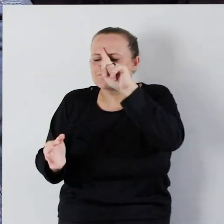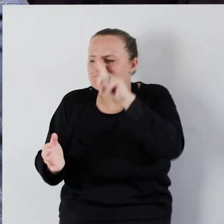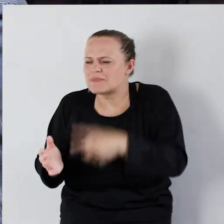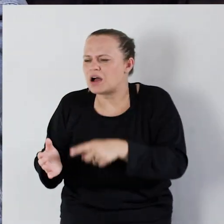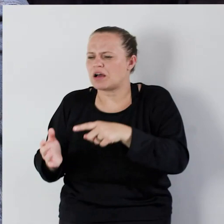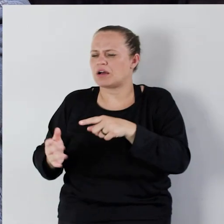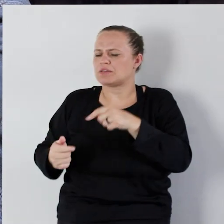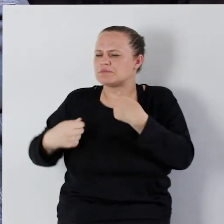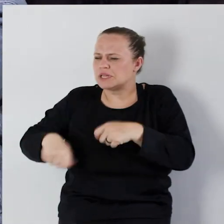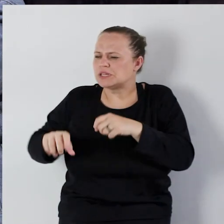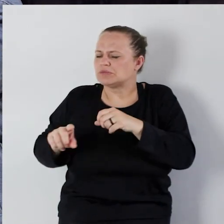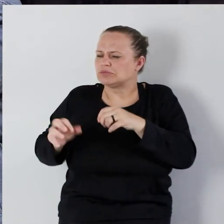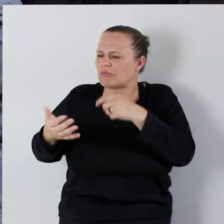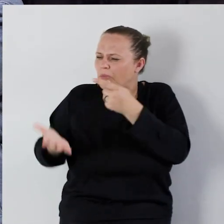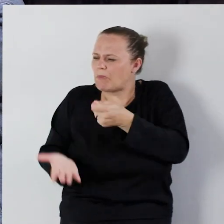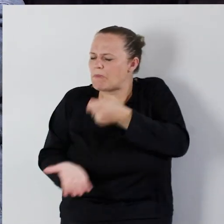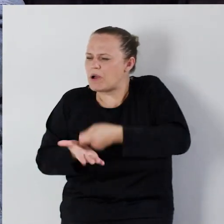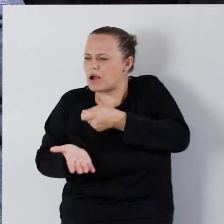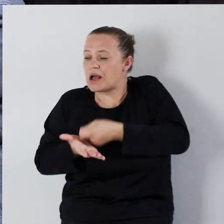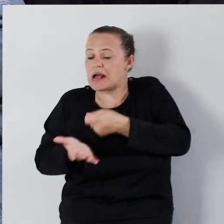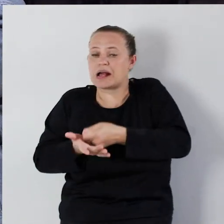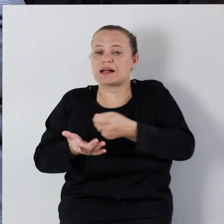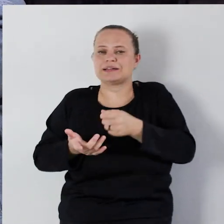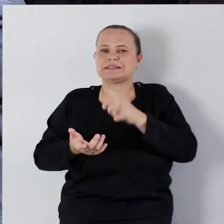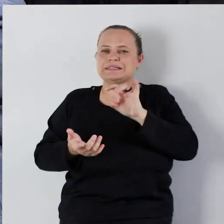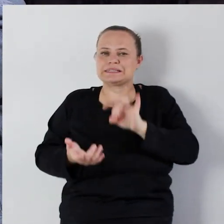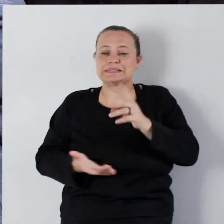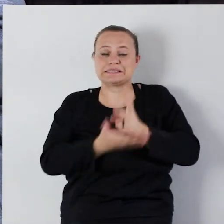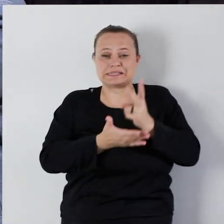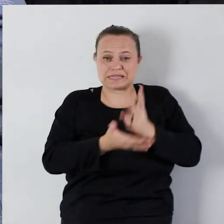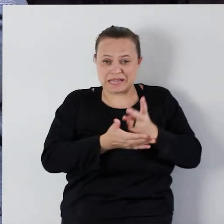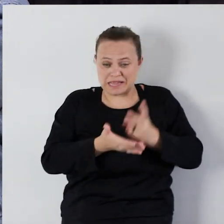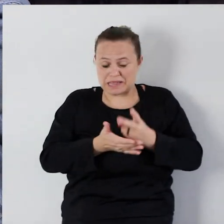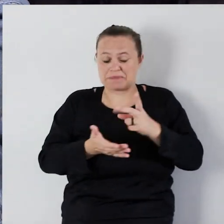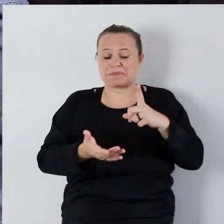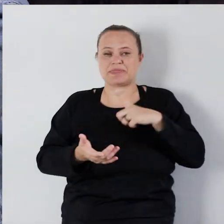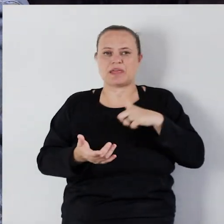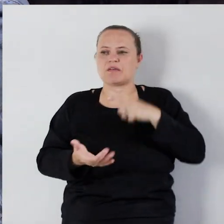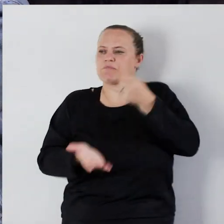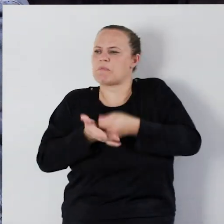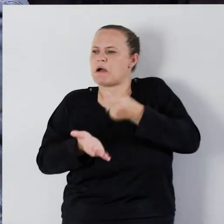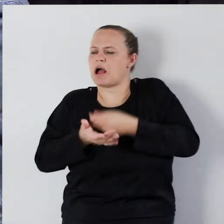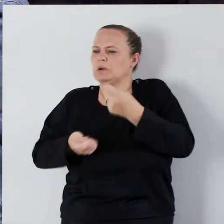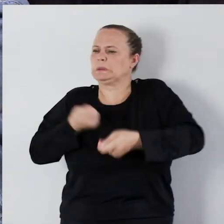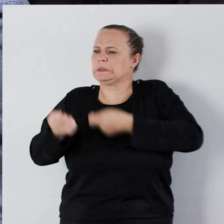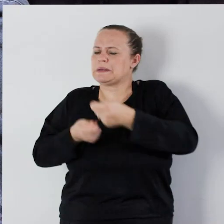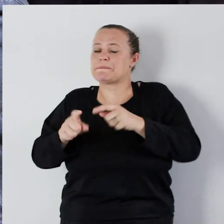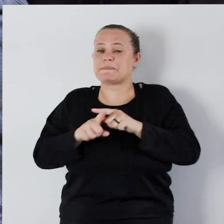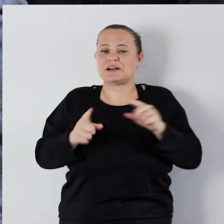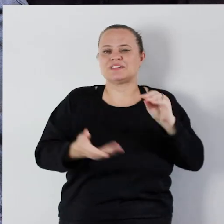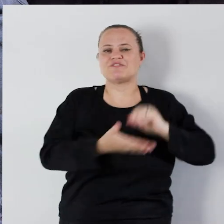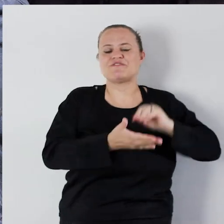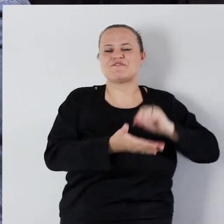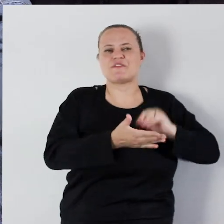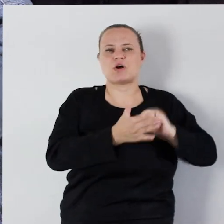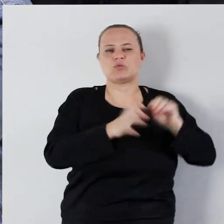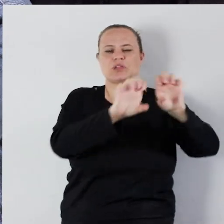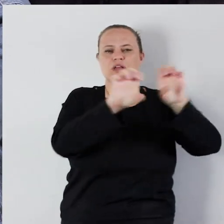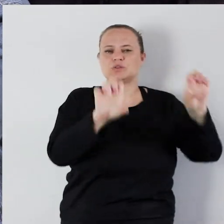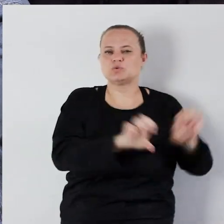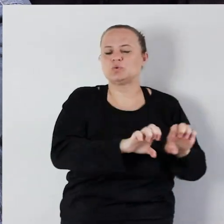acaba que o sistema acaba obrigando aquela organização cultural social a fazer, e o quanto cada vez mais